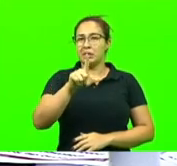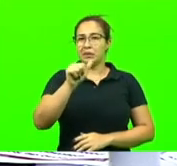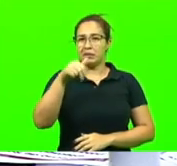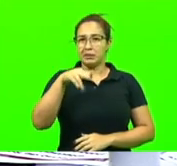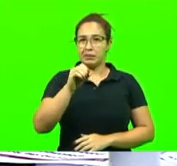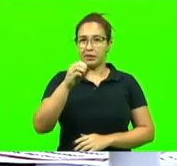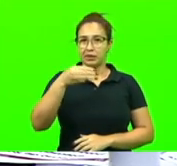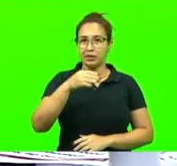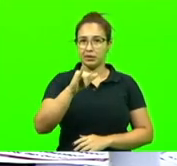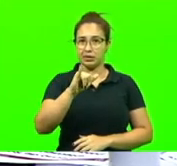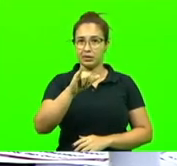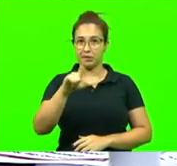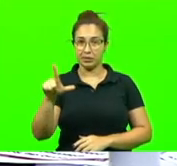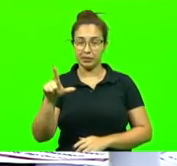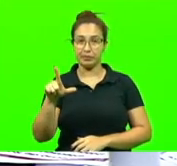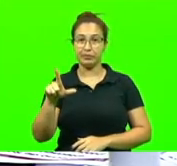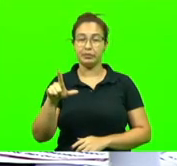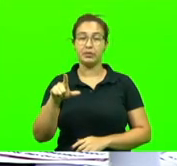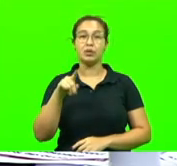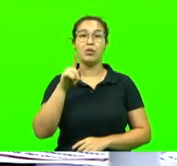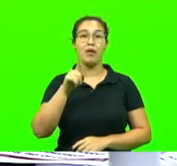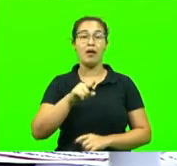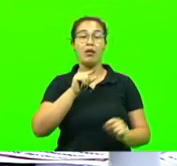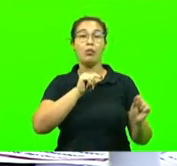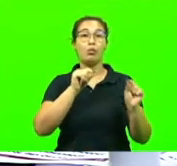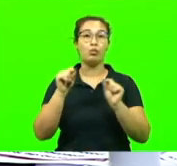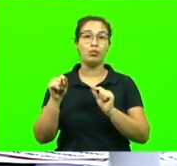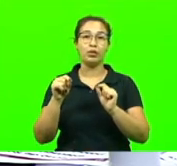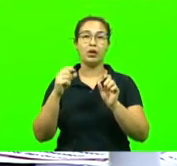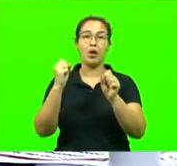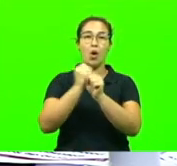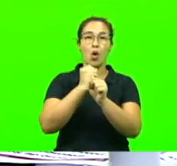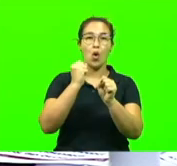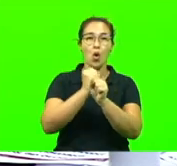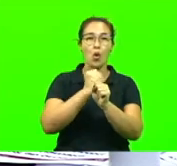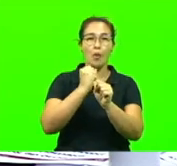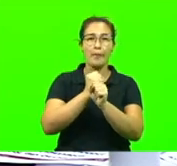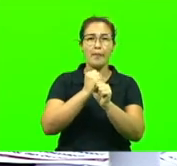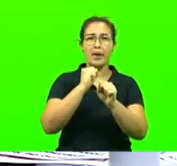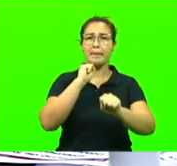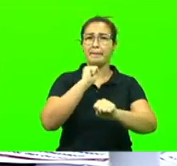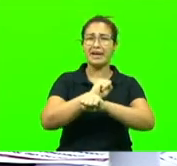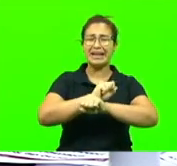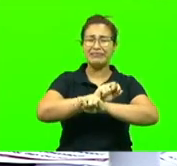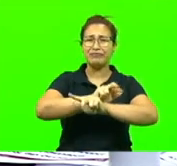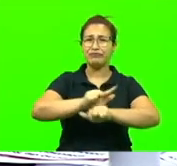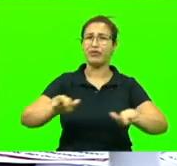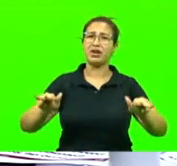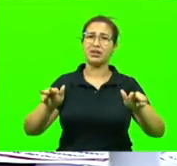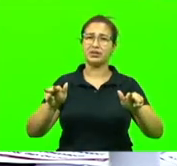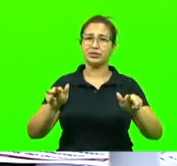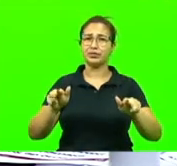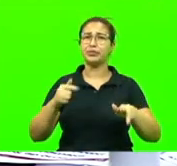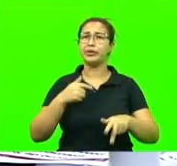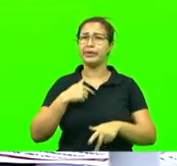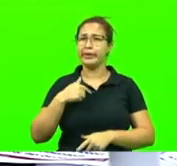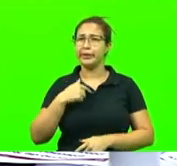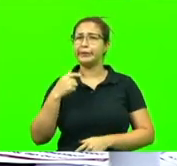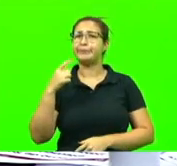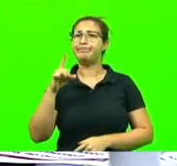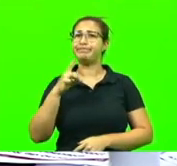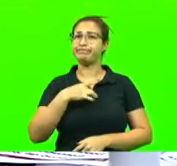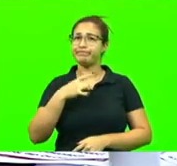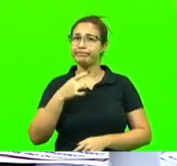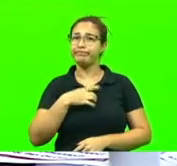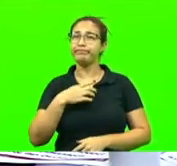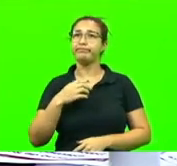seja uma semeadura de obras paralisadas. Eu tenho muito receio do que está acontecendo aqui e vou